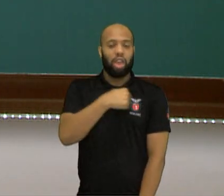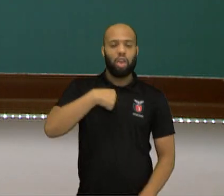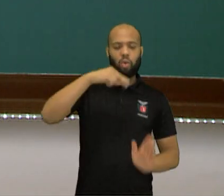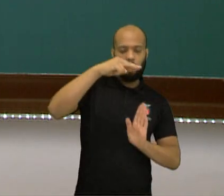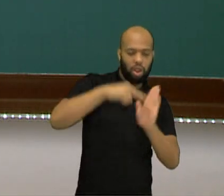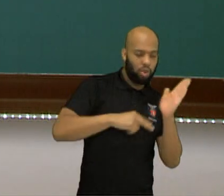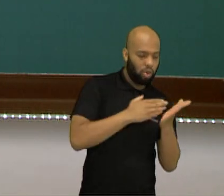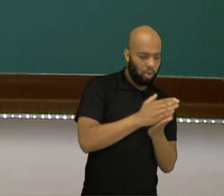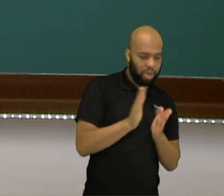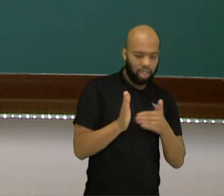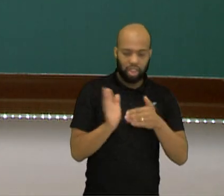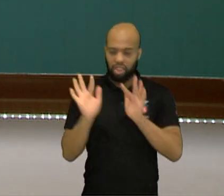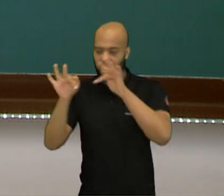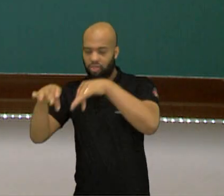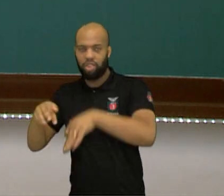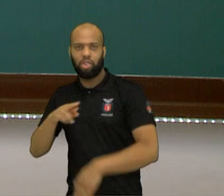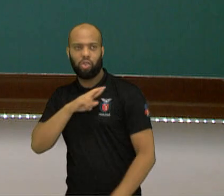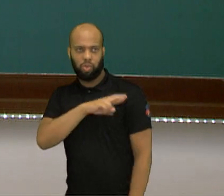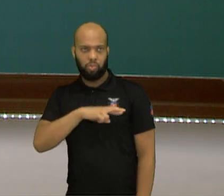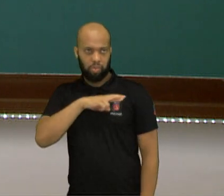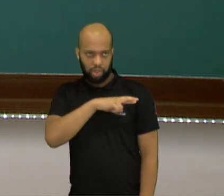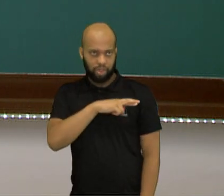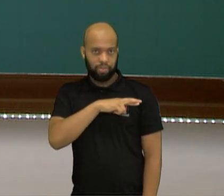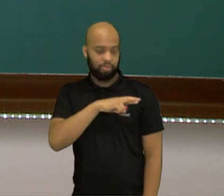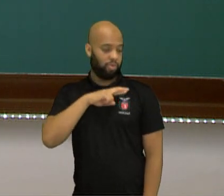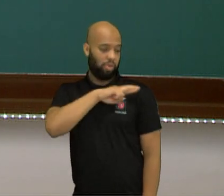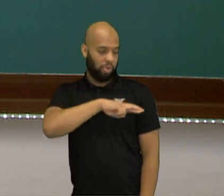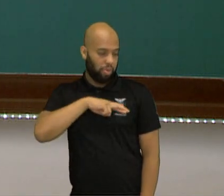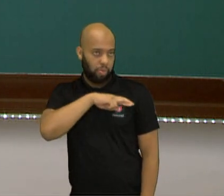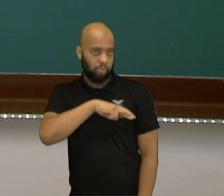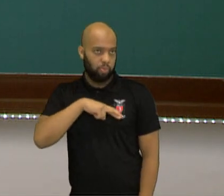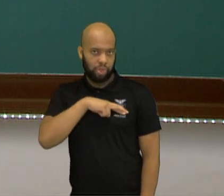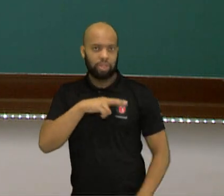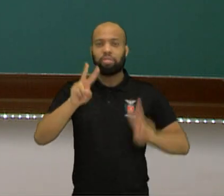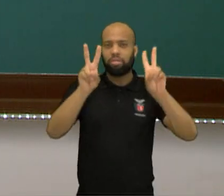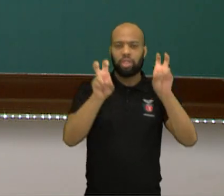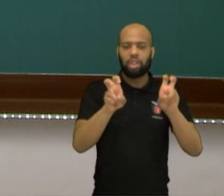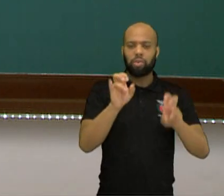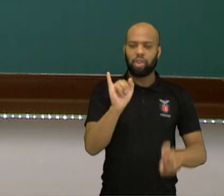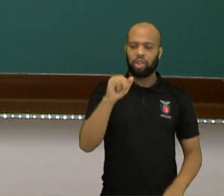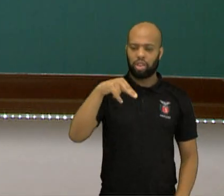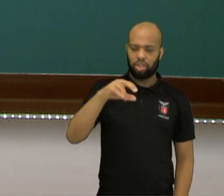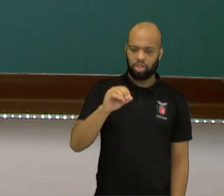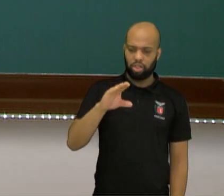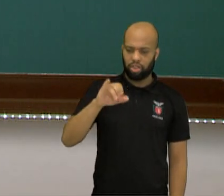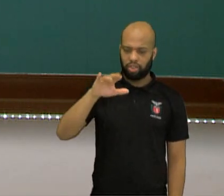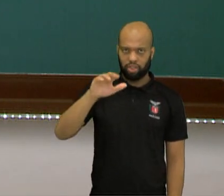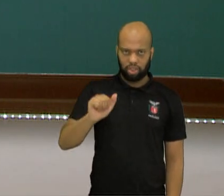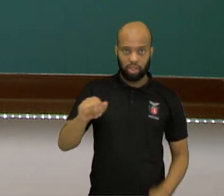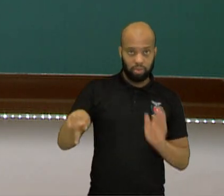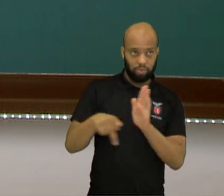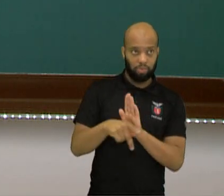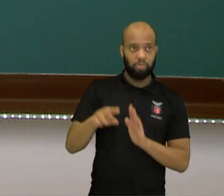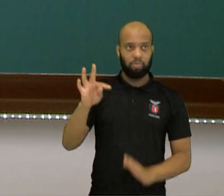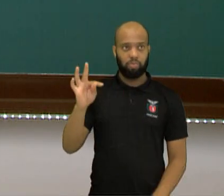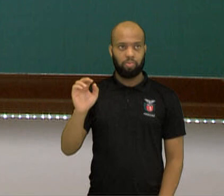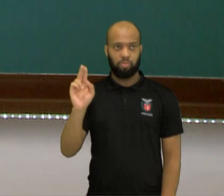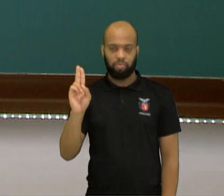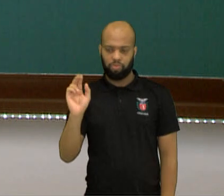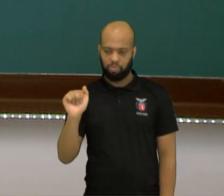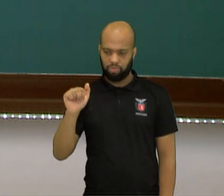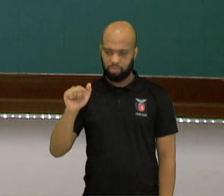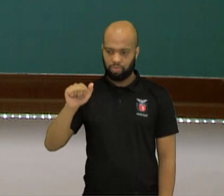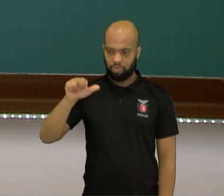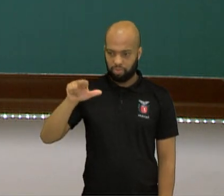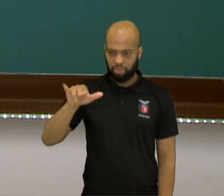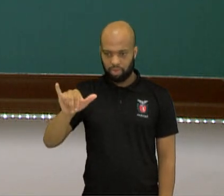de começo a fim um romance. Um romance. Inocência, de Toné. É minha mais remota lembrança